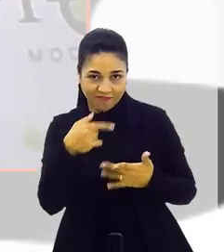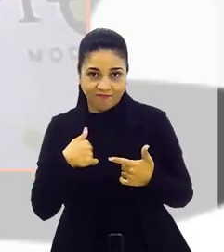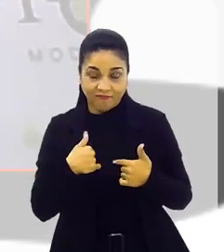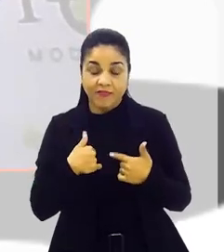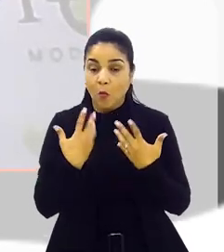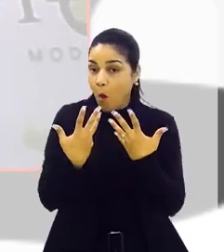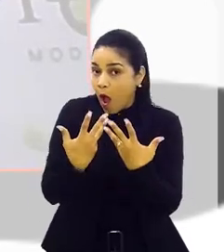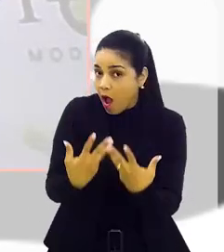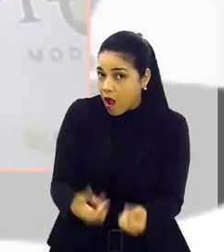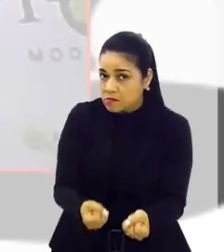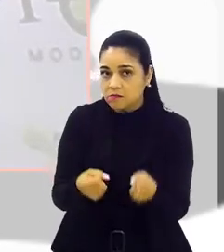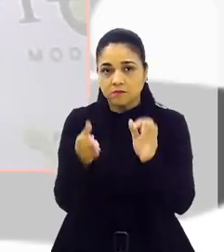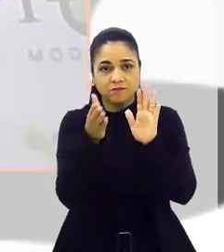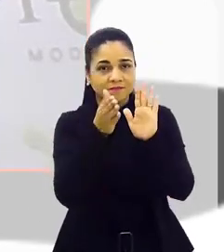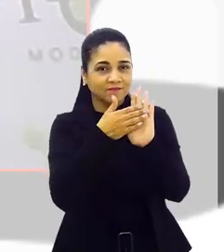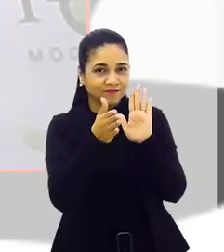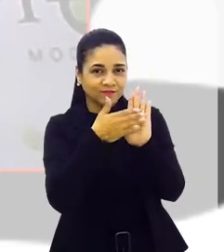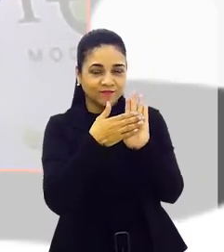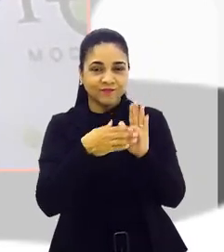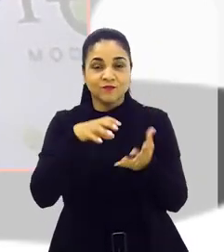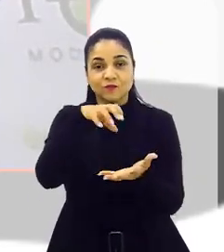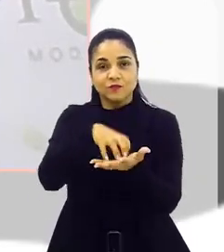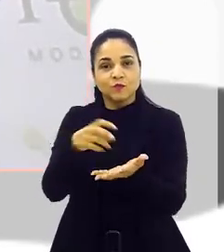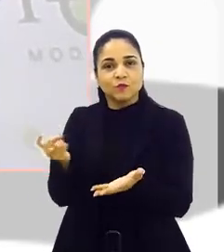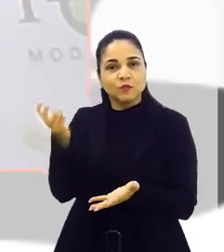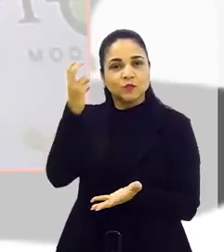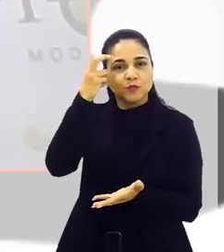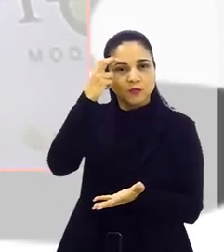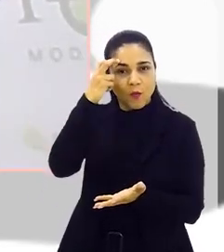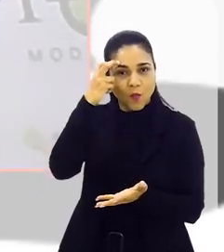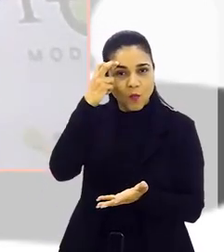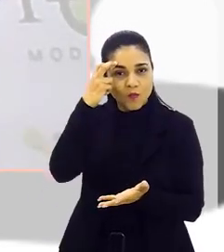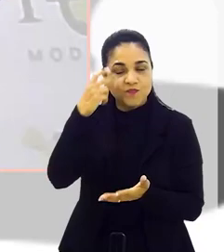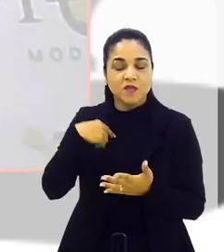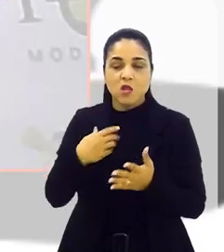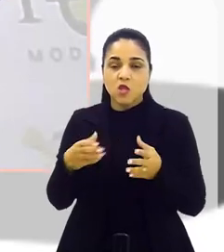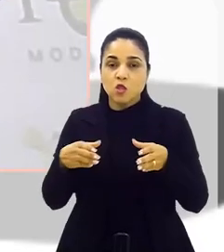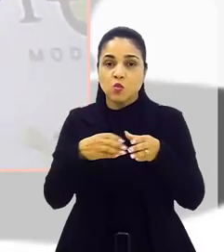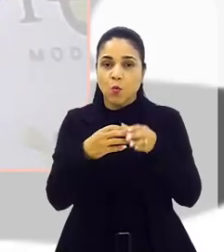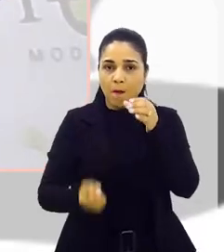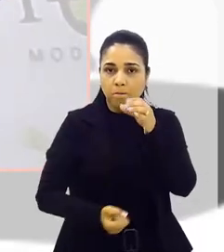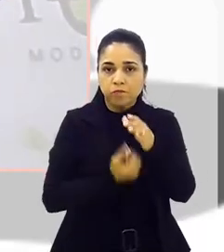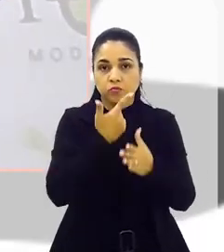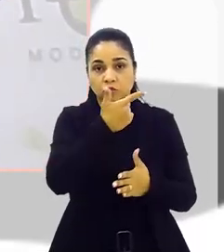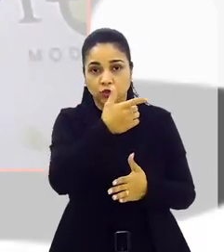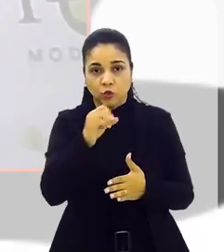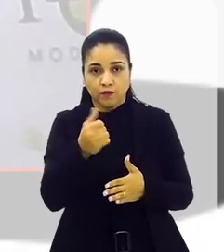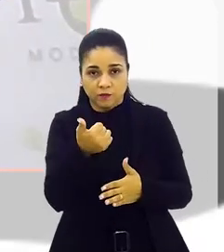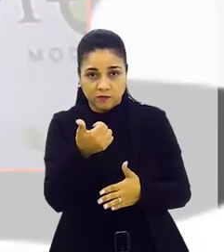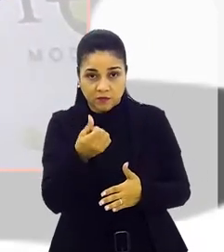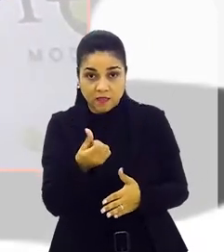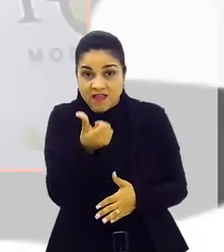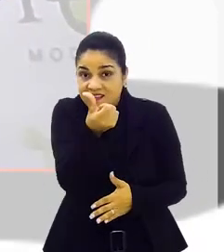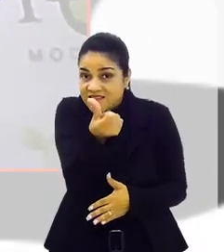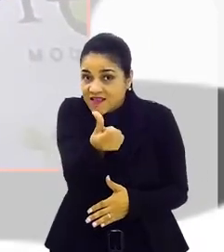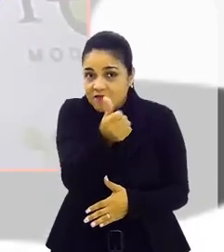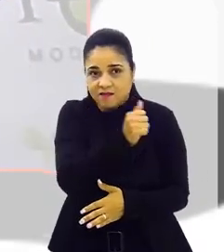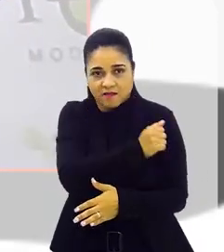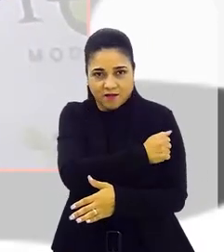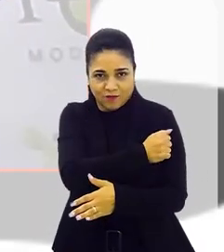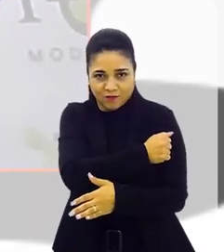escrever. E eu fui, aceitei a proposta do Centro Cultural e começamos uma turma em 2016 com